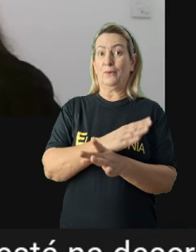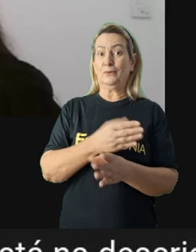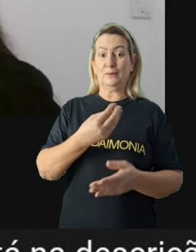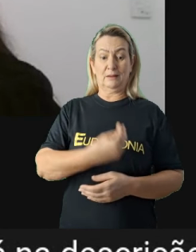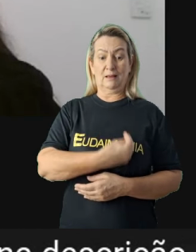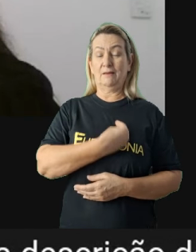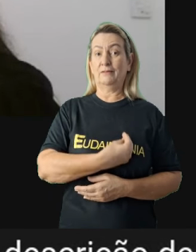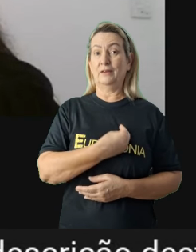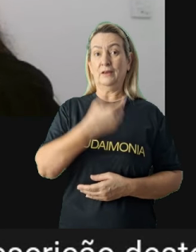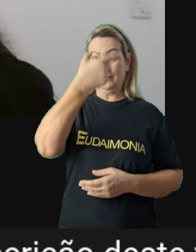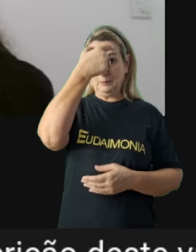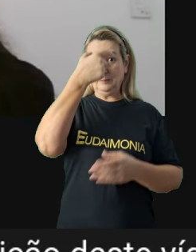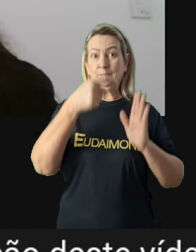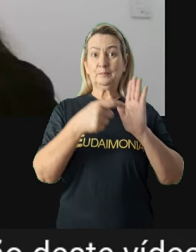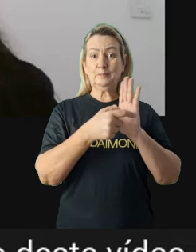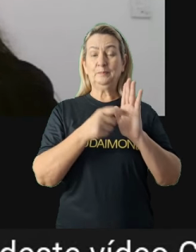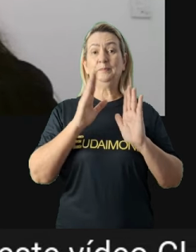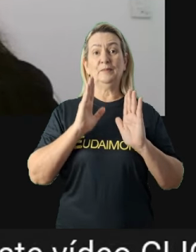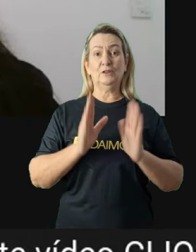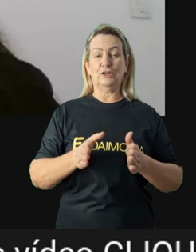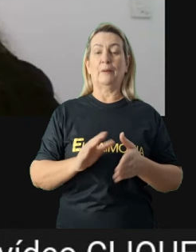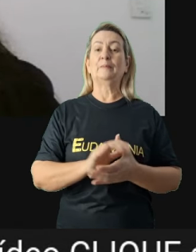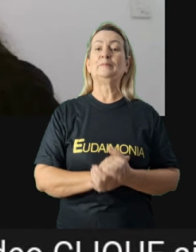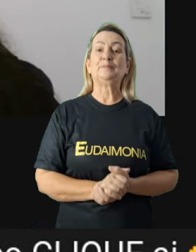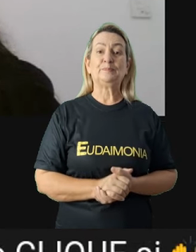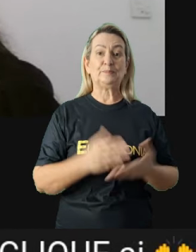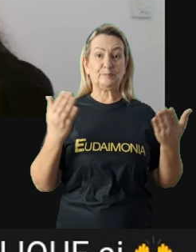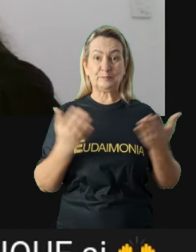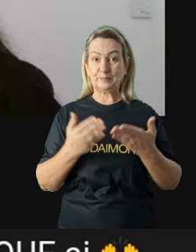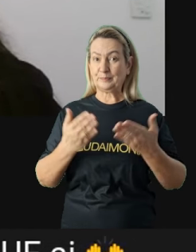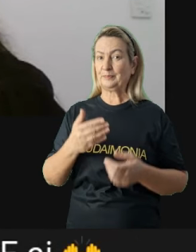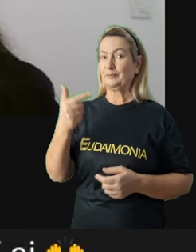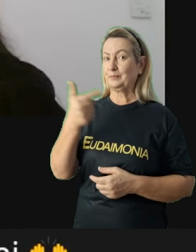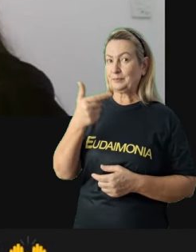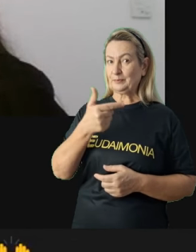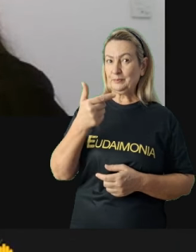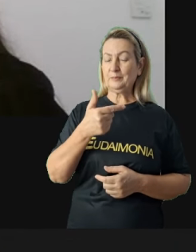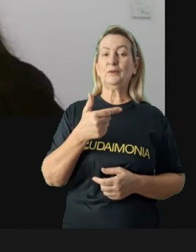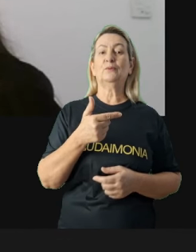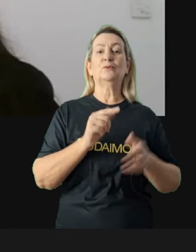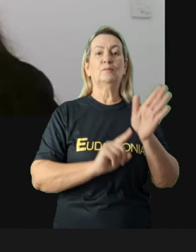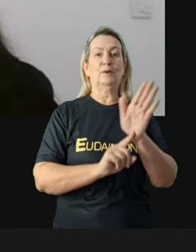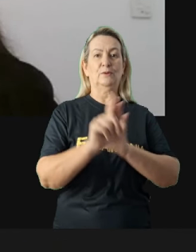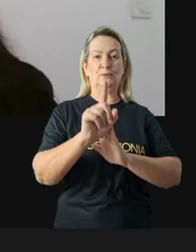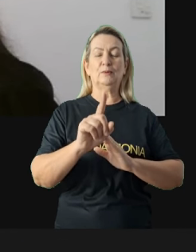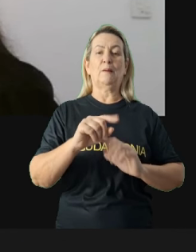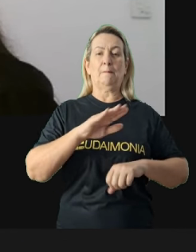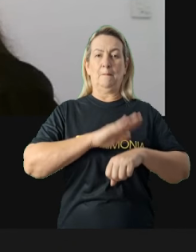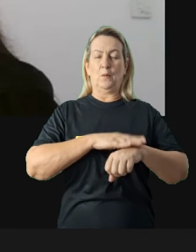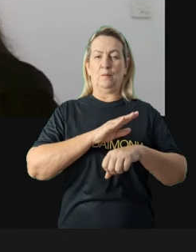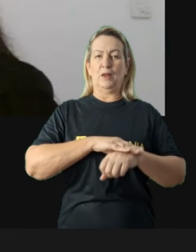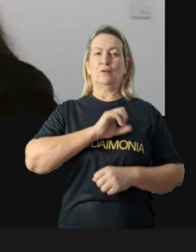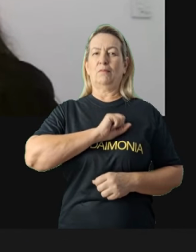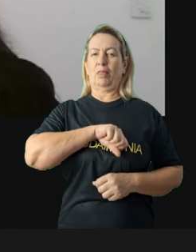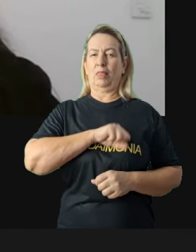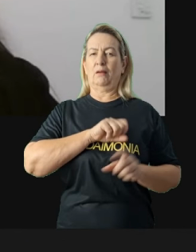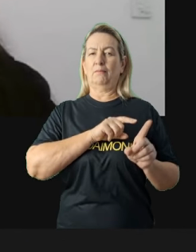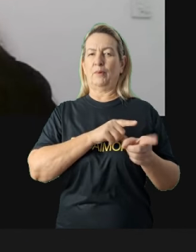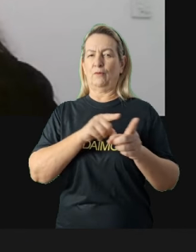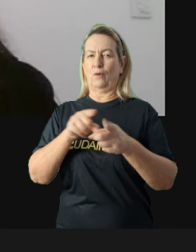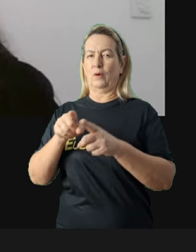Já passou, já foi ontem, não é isso? Gente, e falando sobre isso, né? E engatando nessa segunda